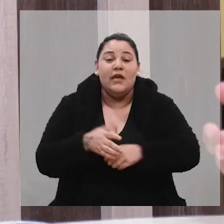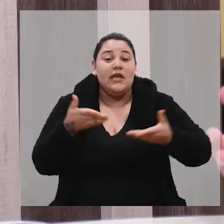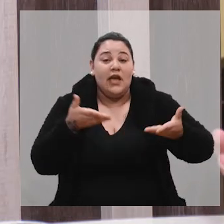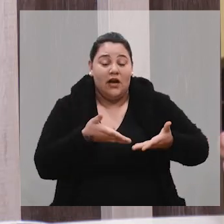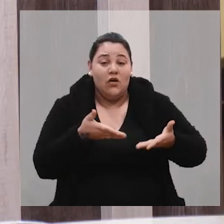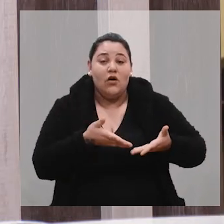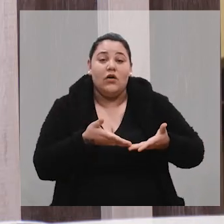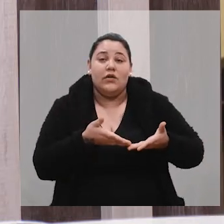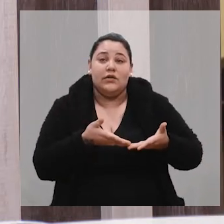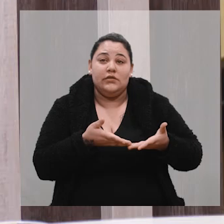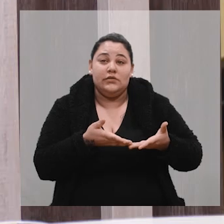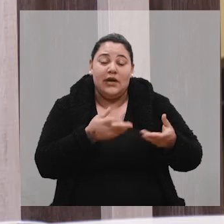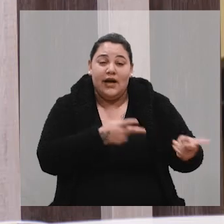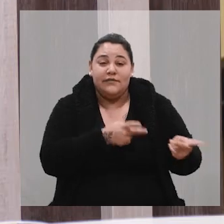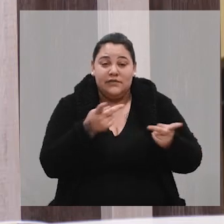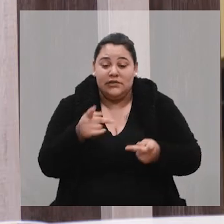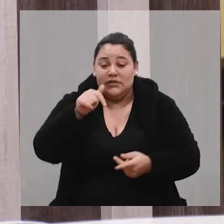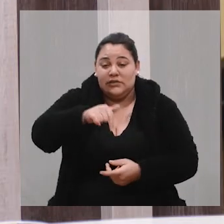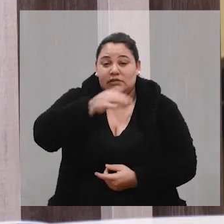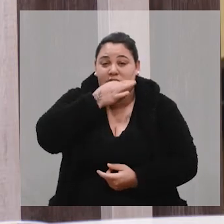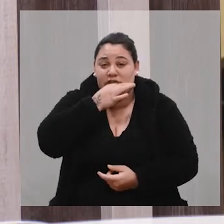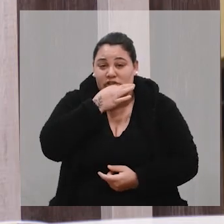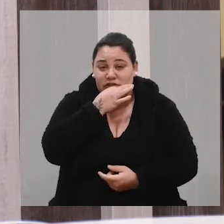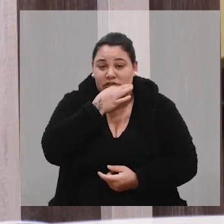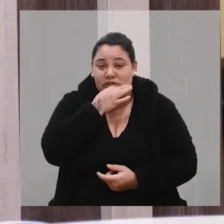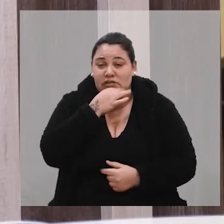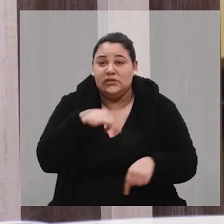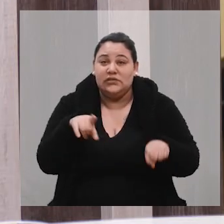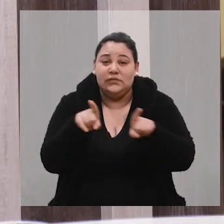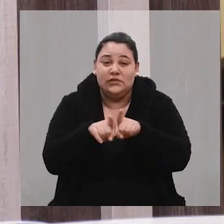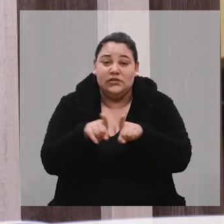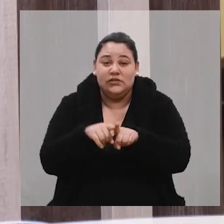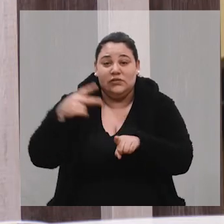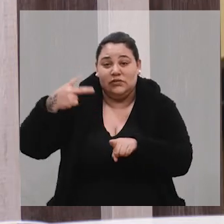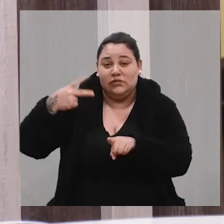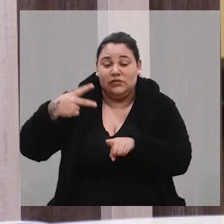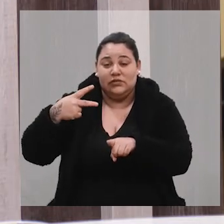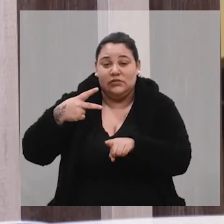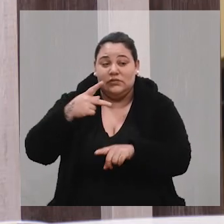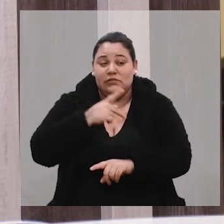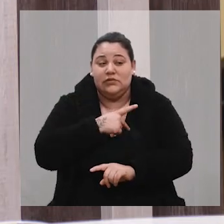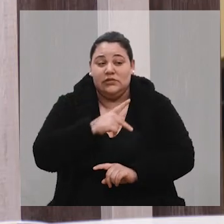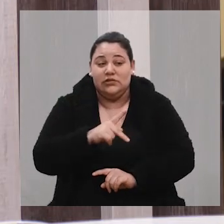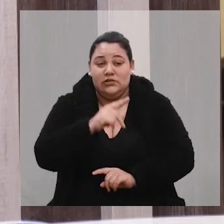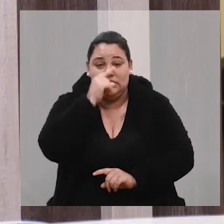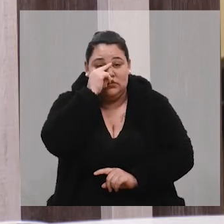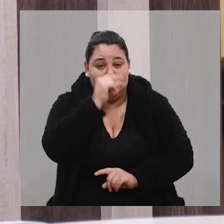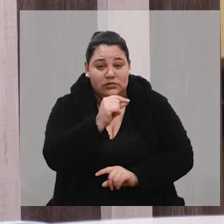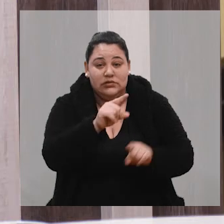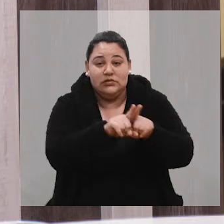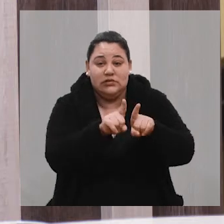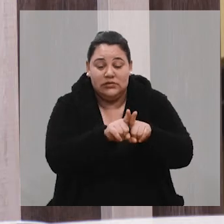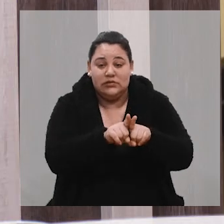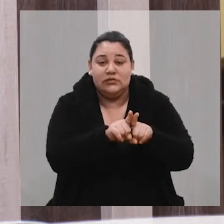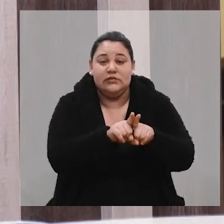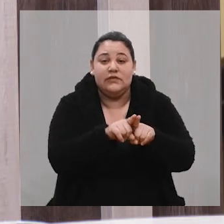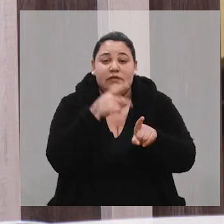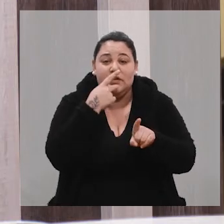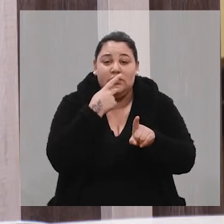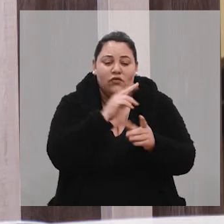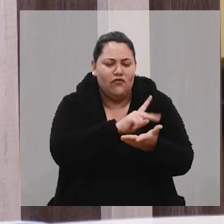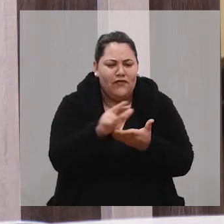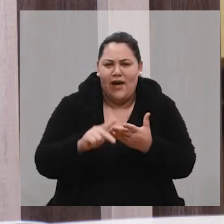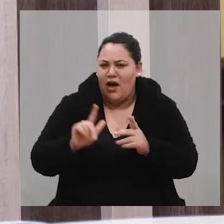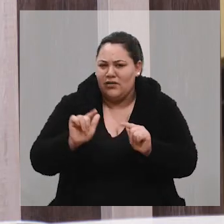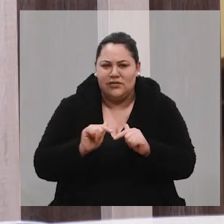e recentemente também a visita aqui em Caxias do Sul, notadamente do vice-presidente da República, Geraldo Alckmin, trazendo também uma